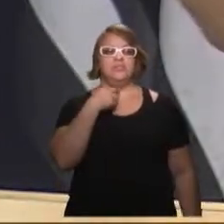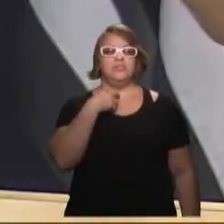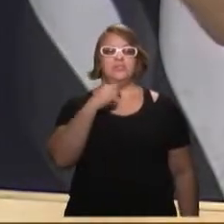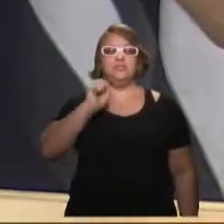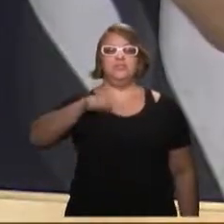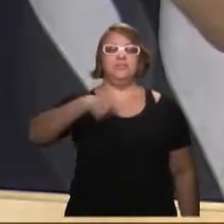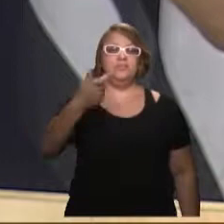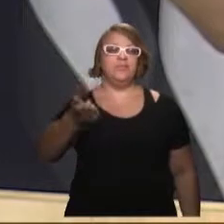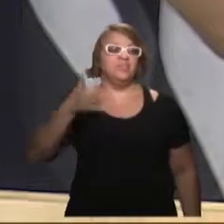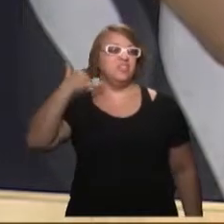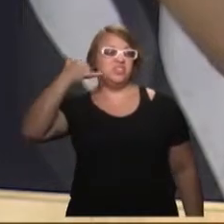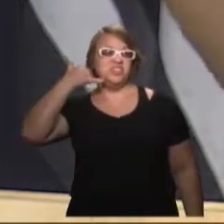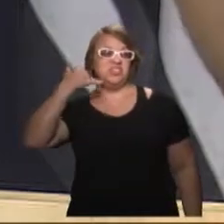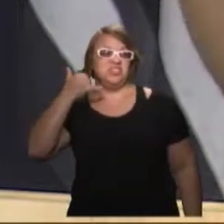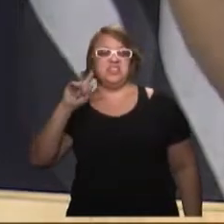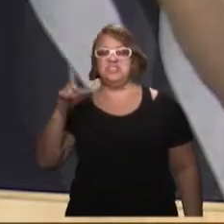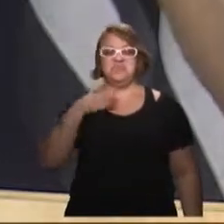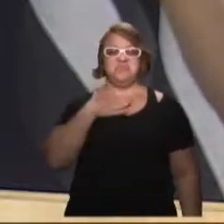que é meu.